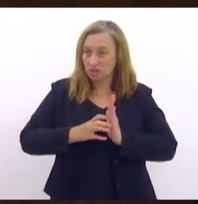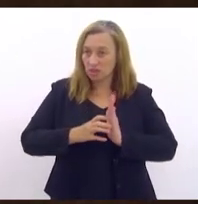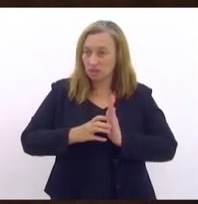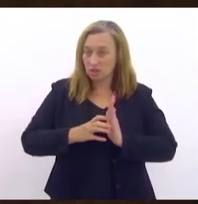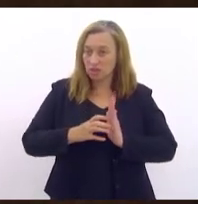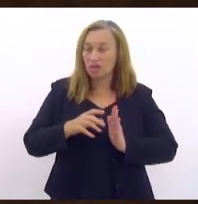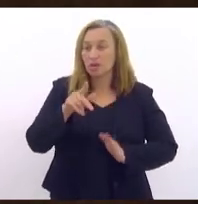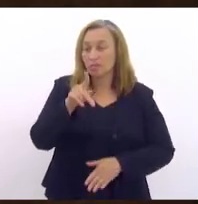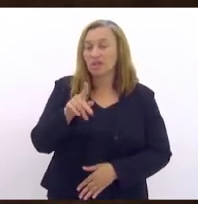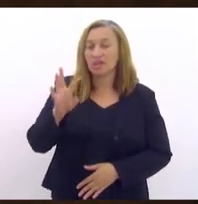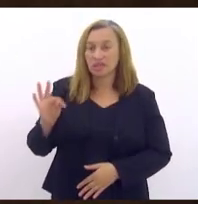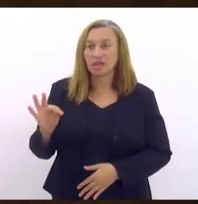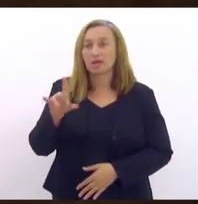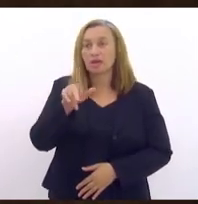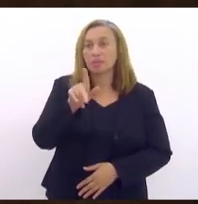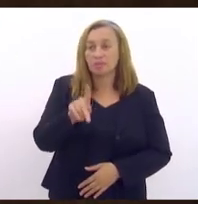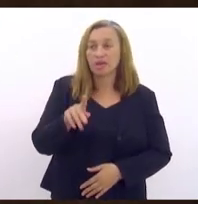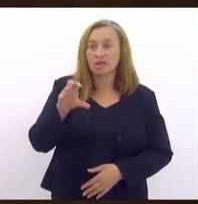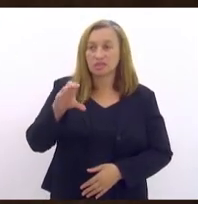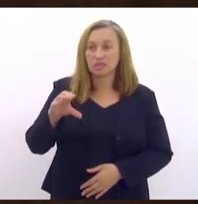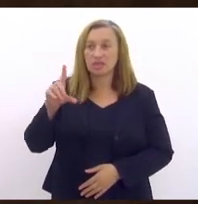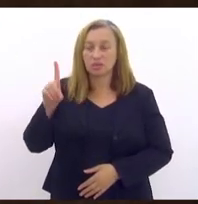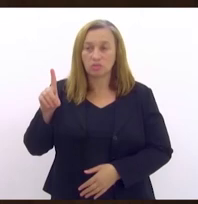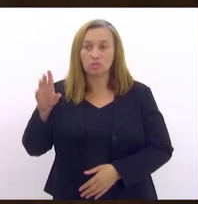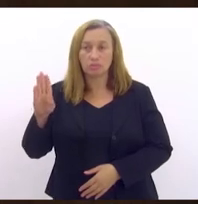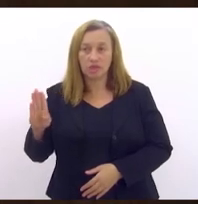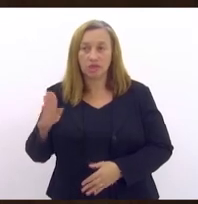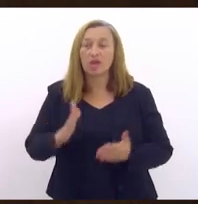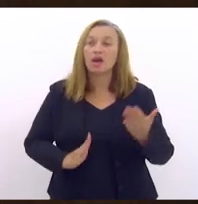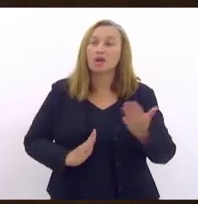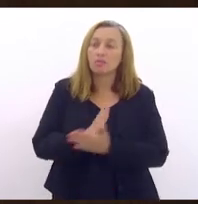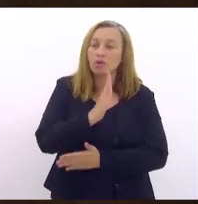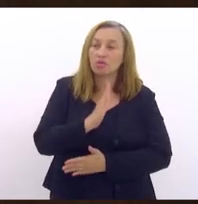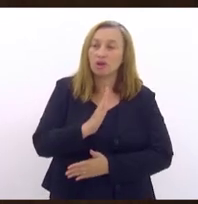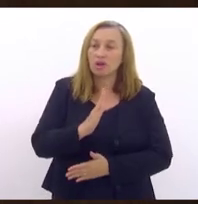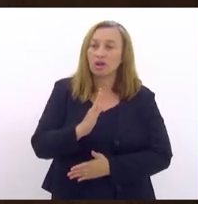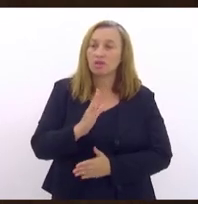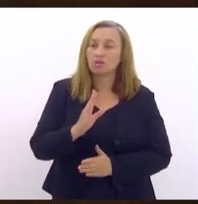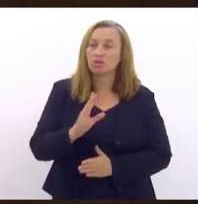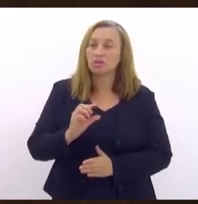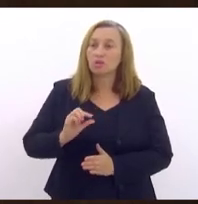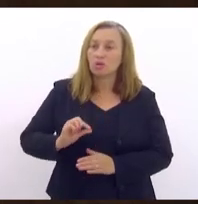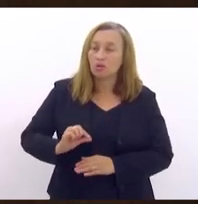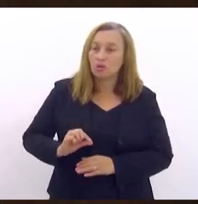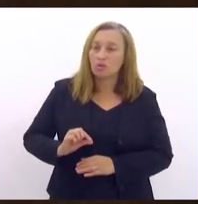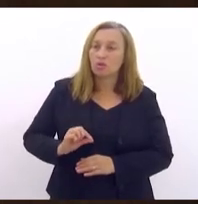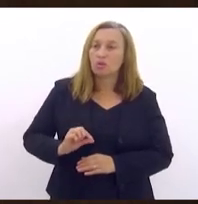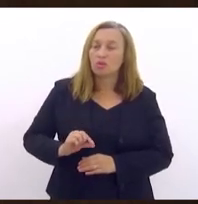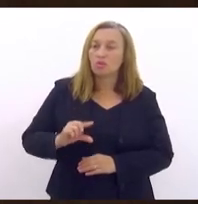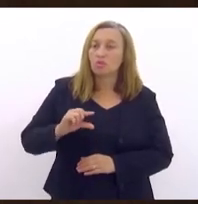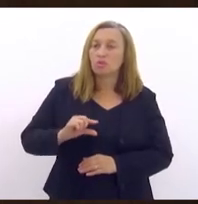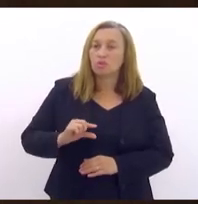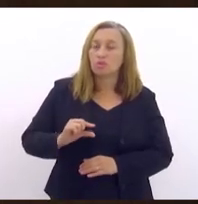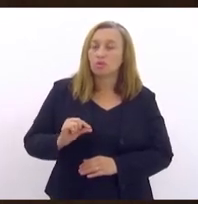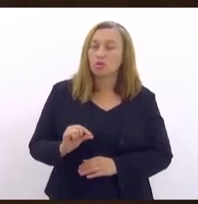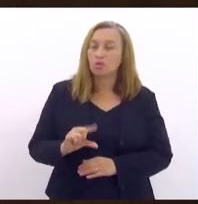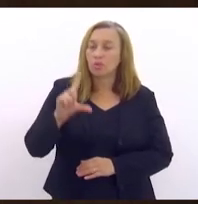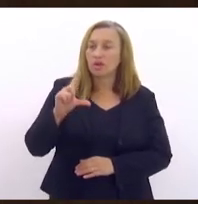do PT, do PCdoB, aprovaram já aumento de alíquota, que estão aqui, ó, o